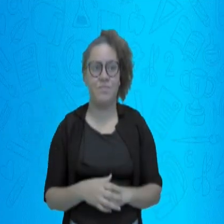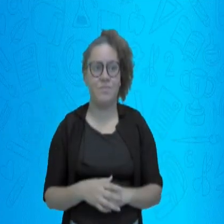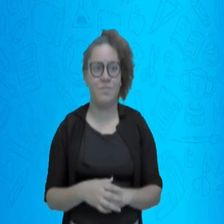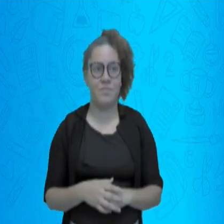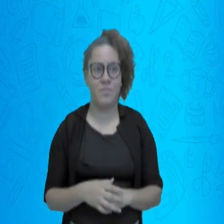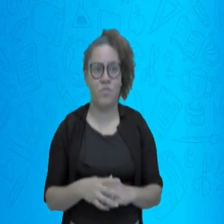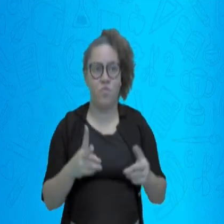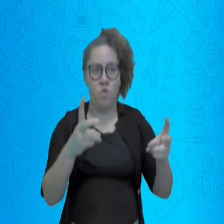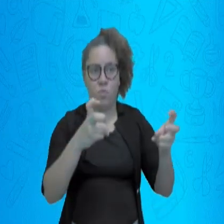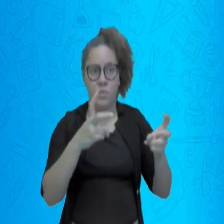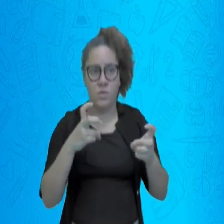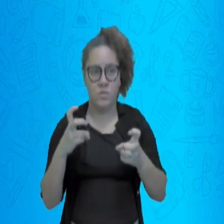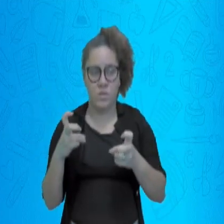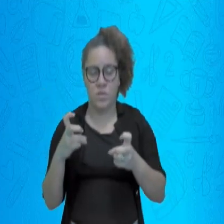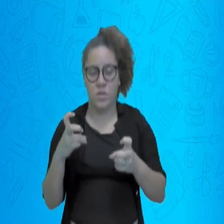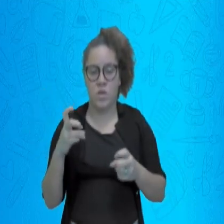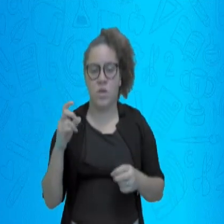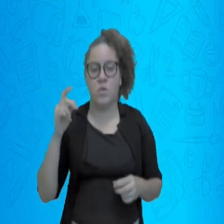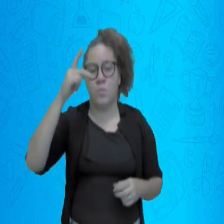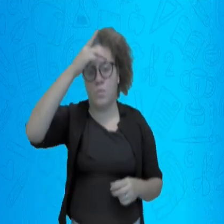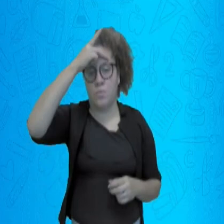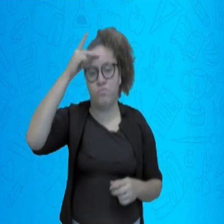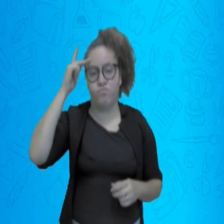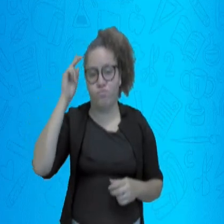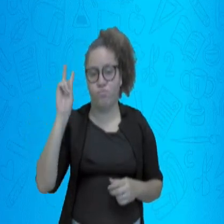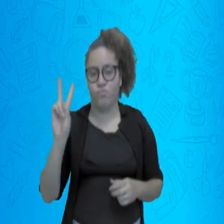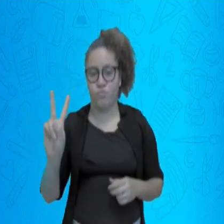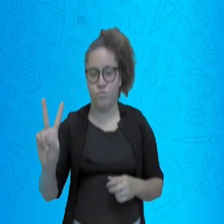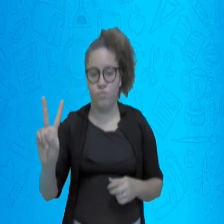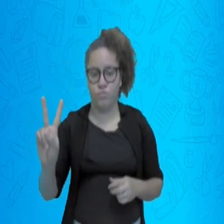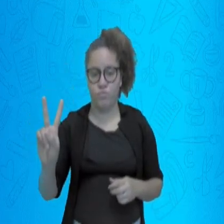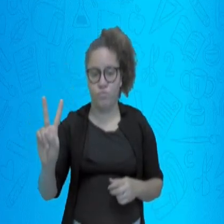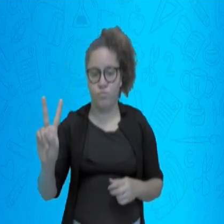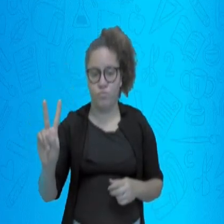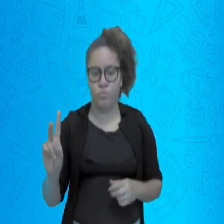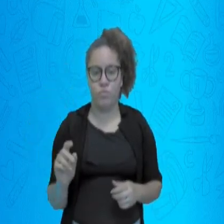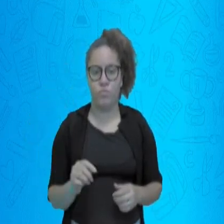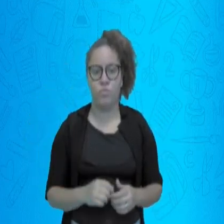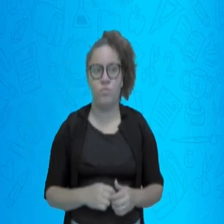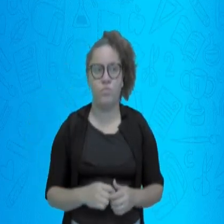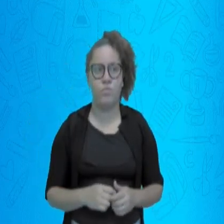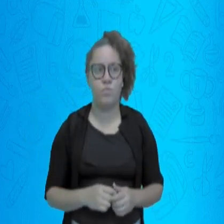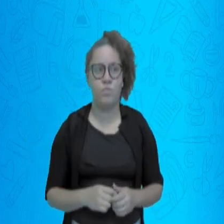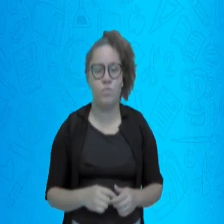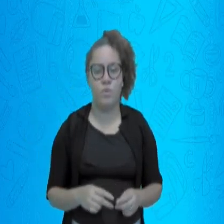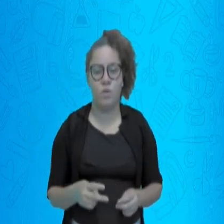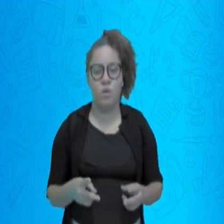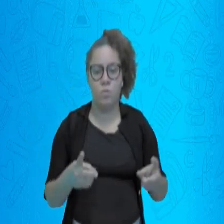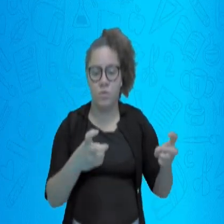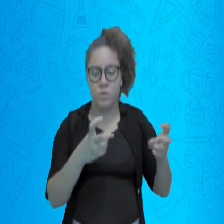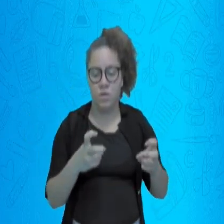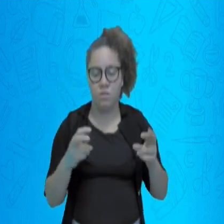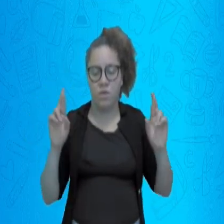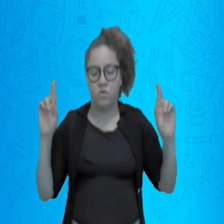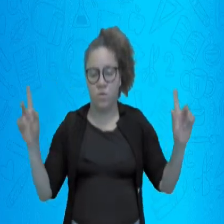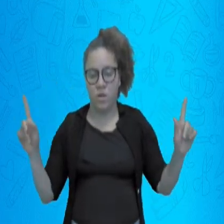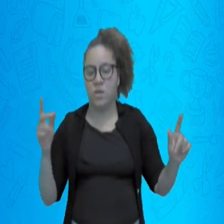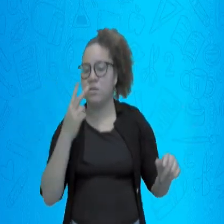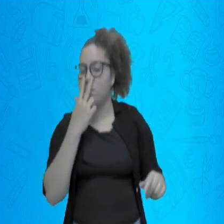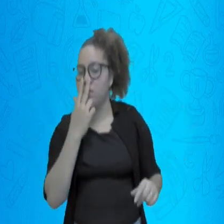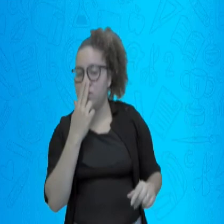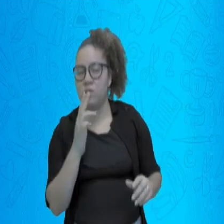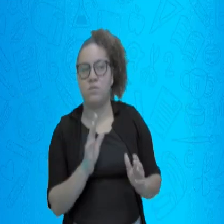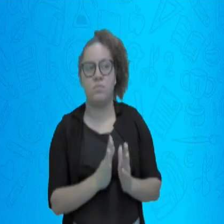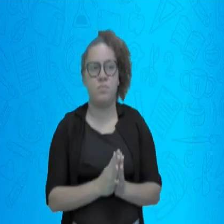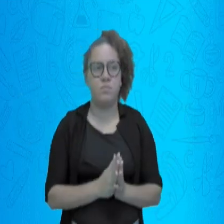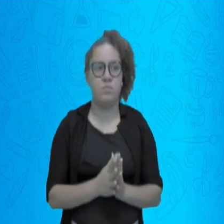Vamos observar a imagem de duas pessoas e identificar as semelhanças e diferenças físicas de cada uma delas. Então, observem só,